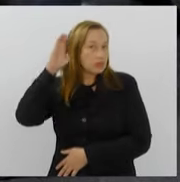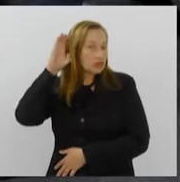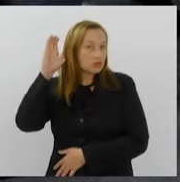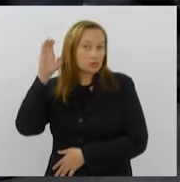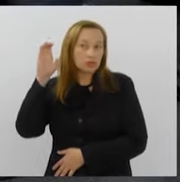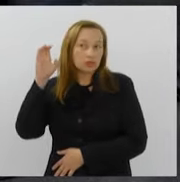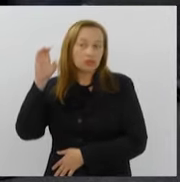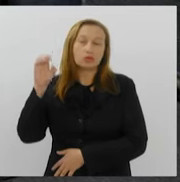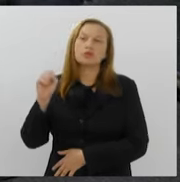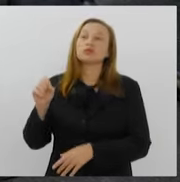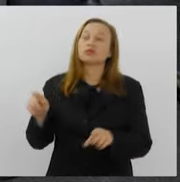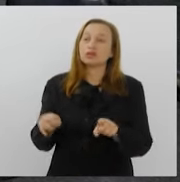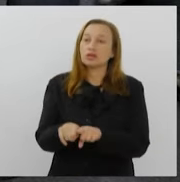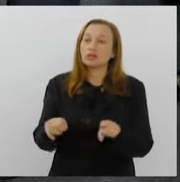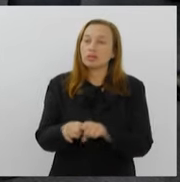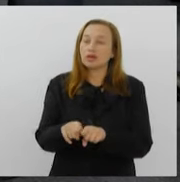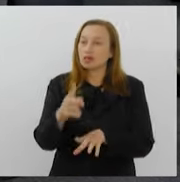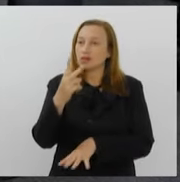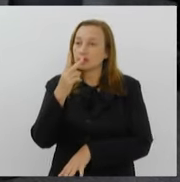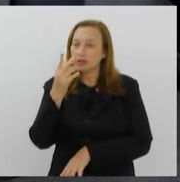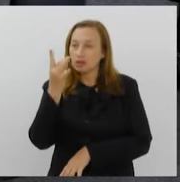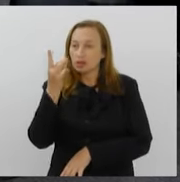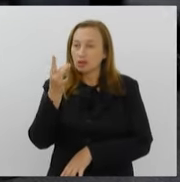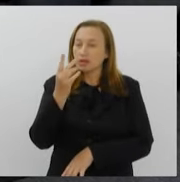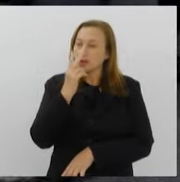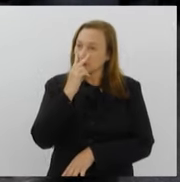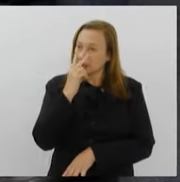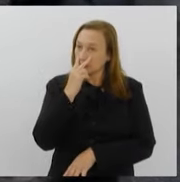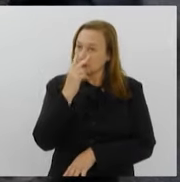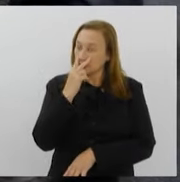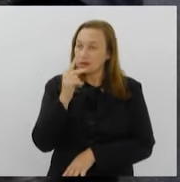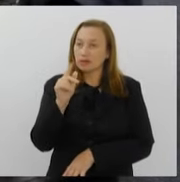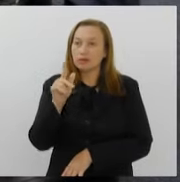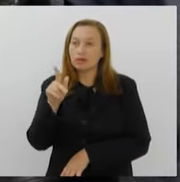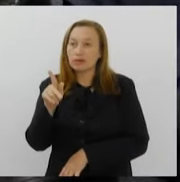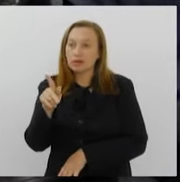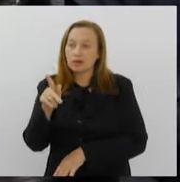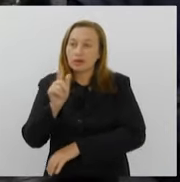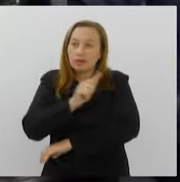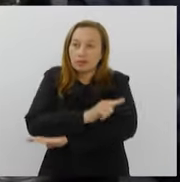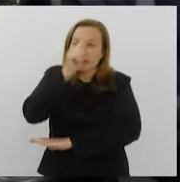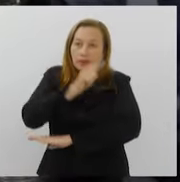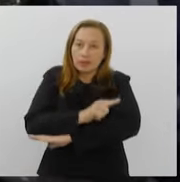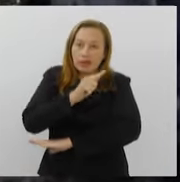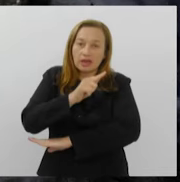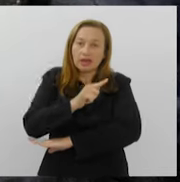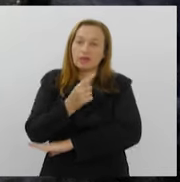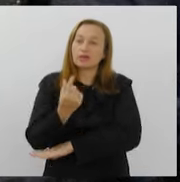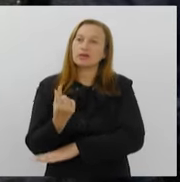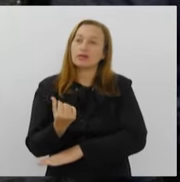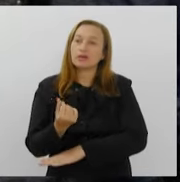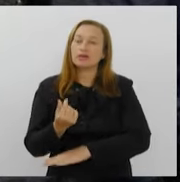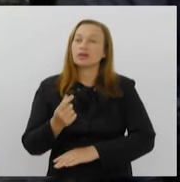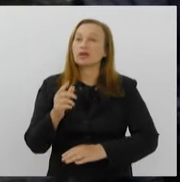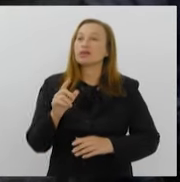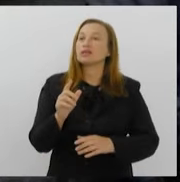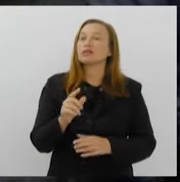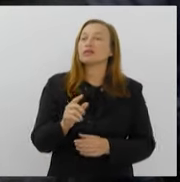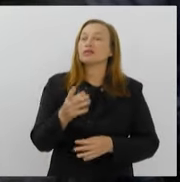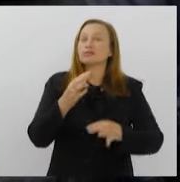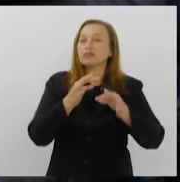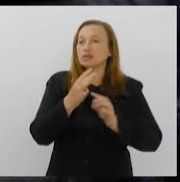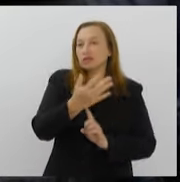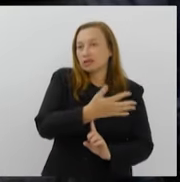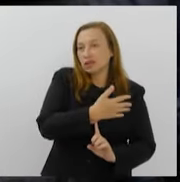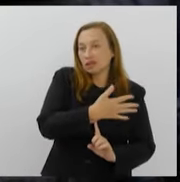a modalidade do PIX em suas praças de pedágio. Hoje, cada vez mais, essa tecnologia tem sido usada